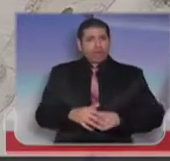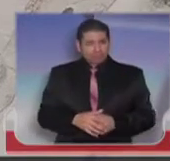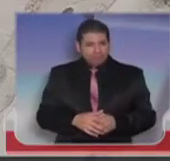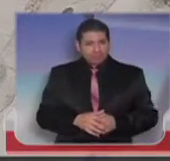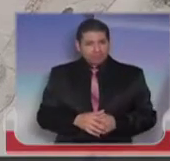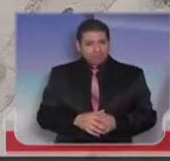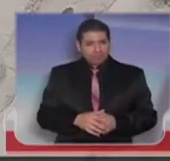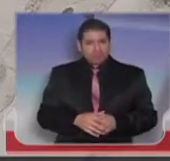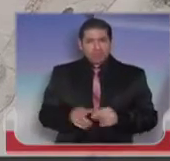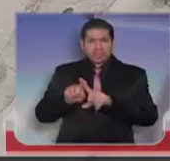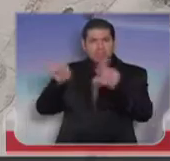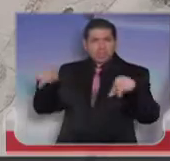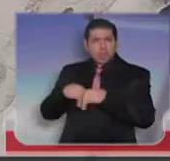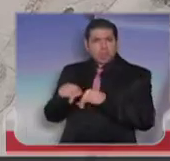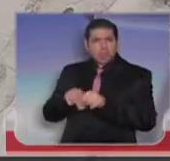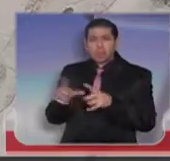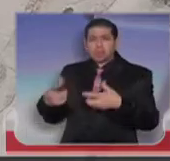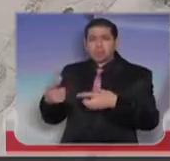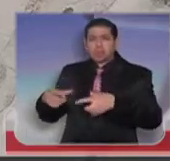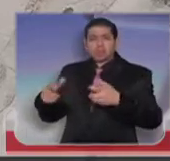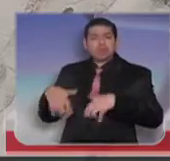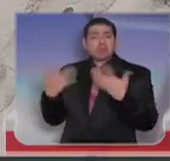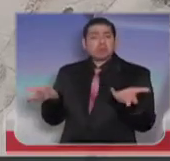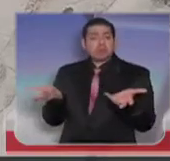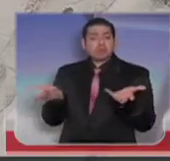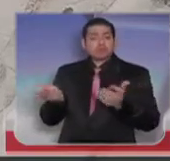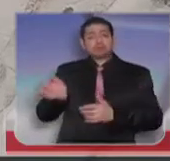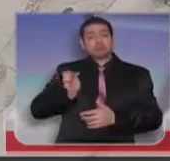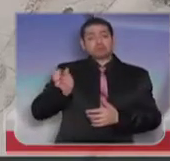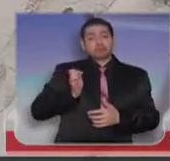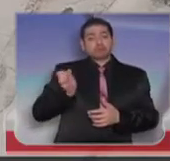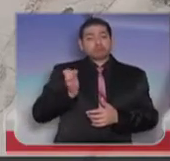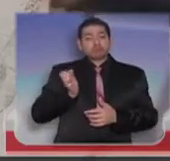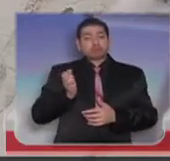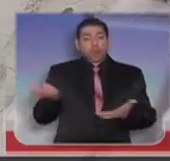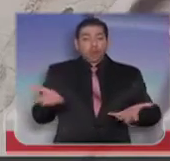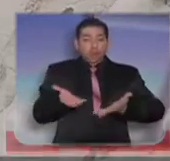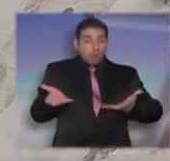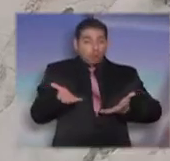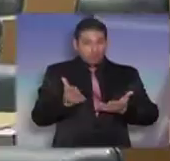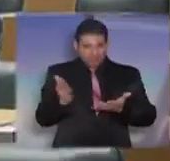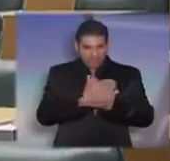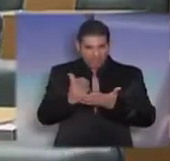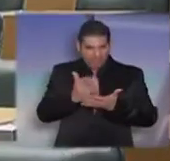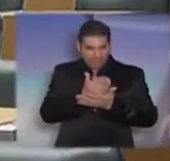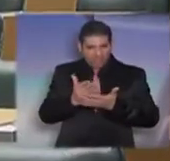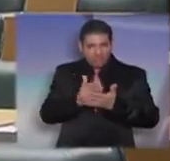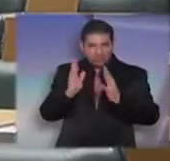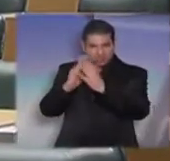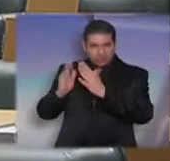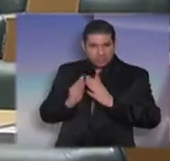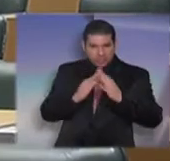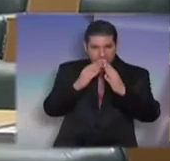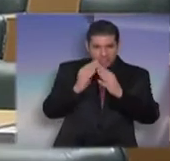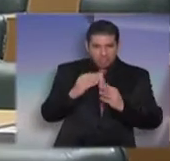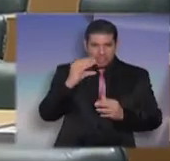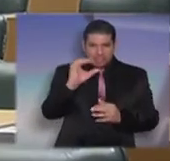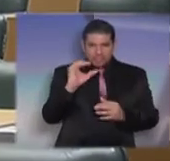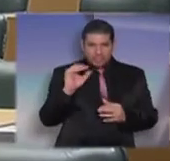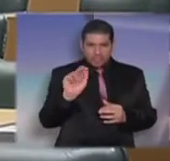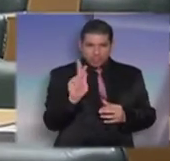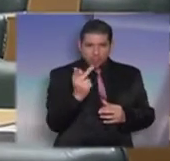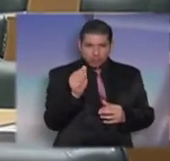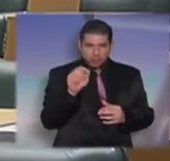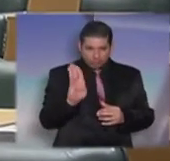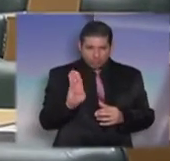Onde foi para essa turma dessa época? Está todo mundo bem de vida hoje. Vê se algum deles está morando em Coab, em CDHU, está morando na vila